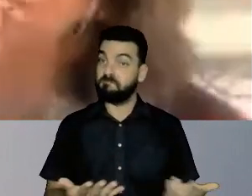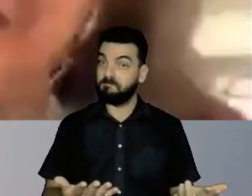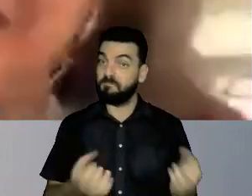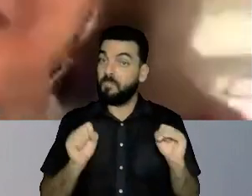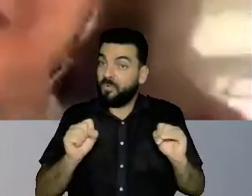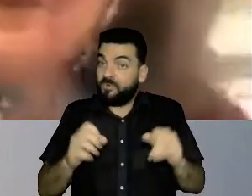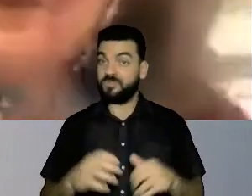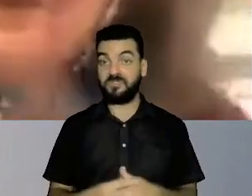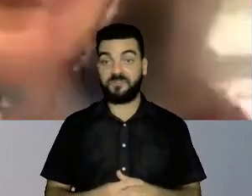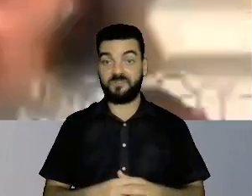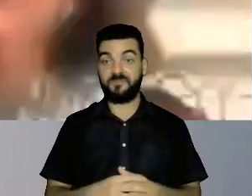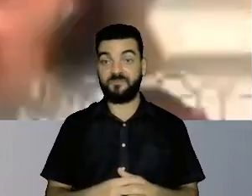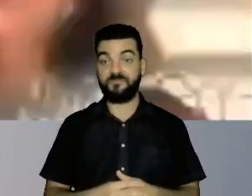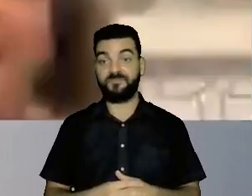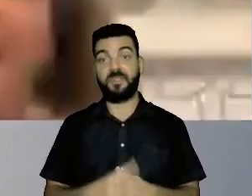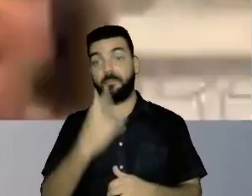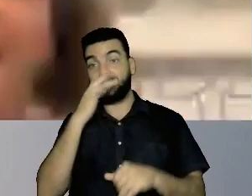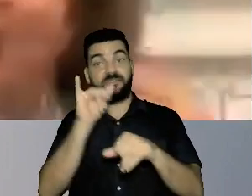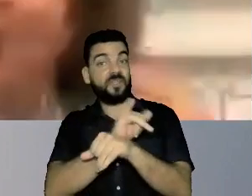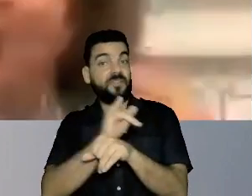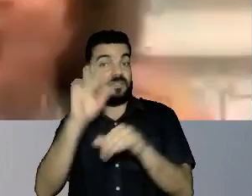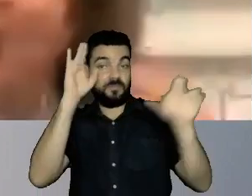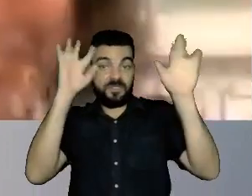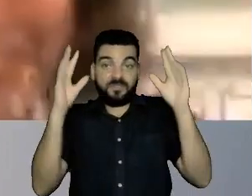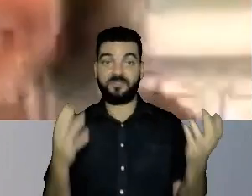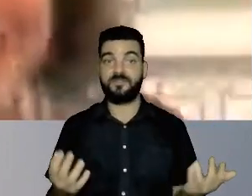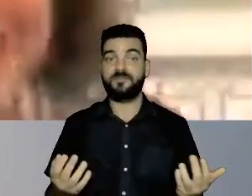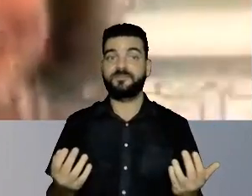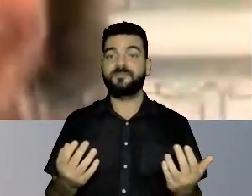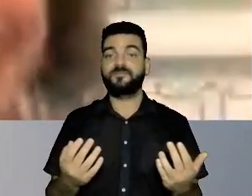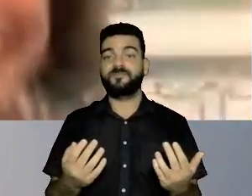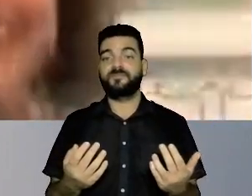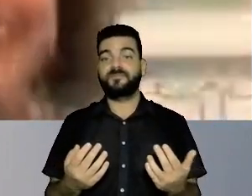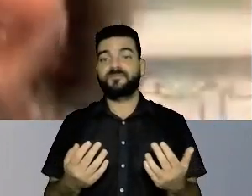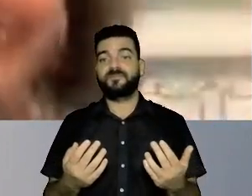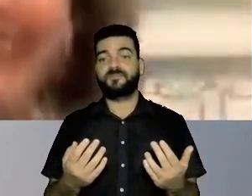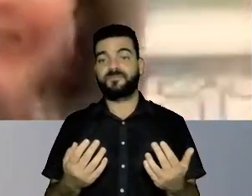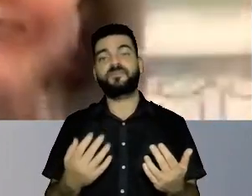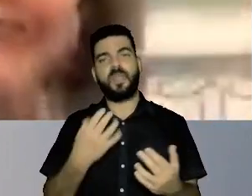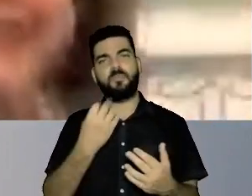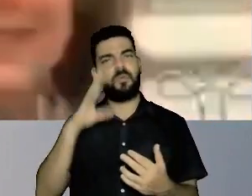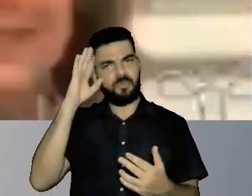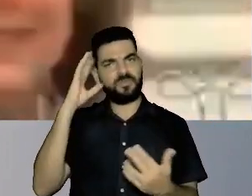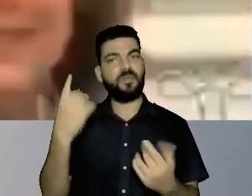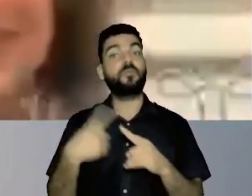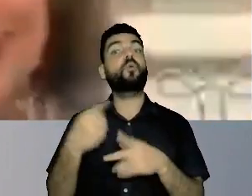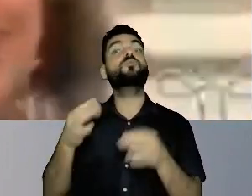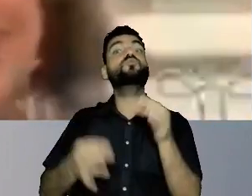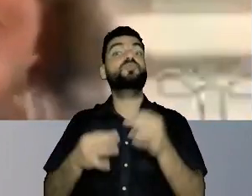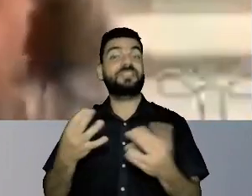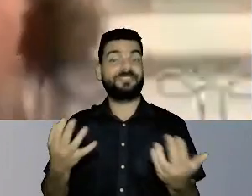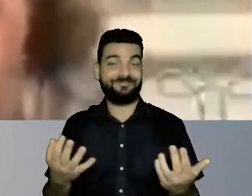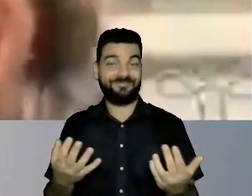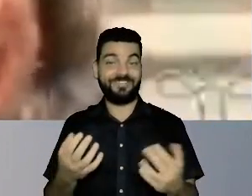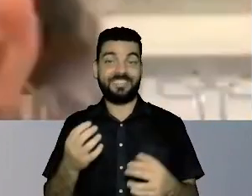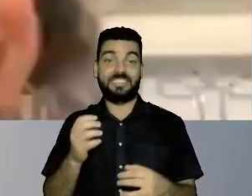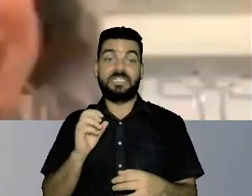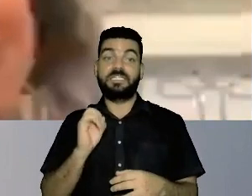eu parabenizo e lembro que fui eu que dei essa ideia. E aí ela dizia também